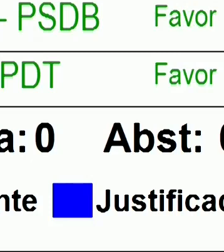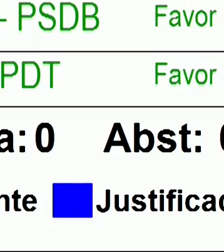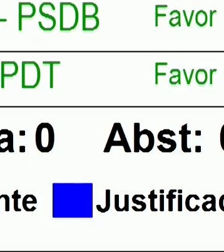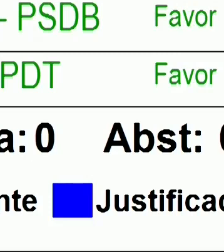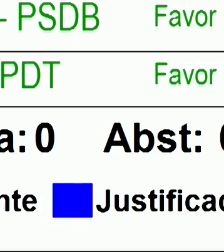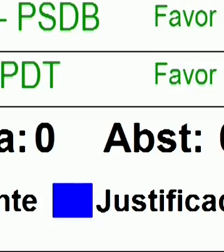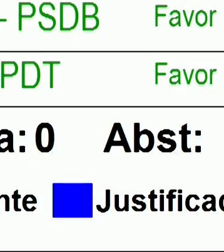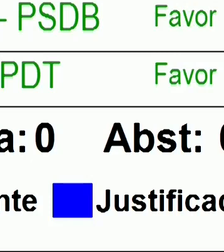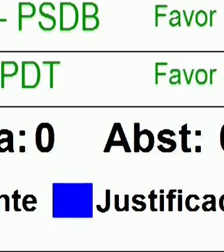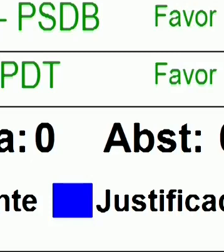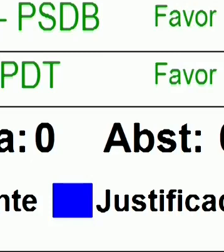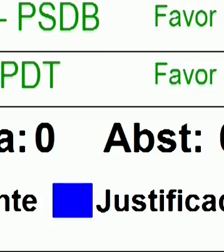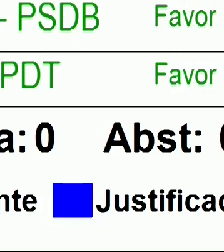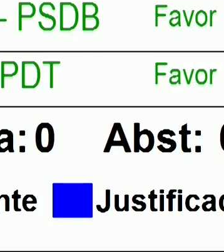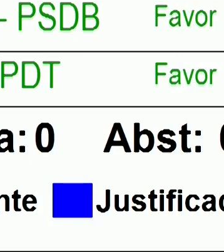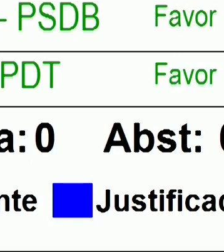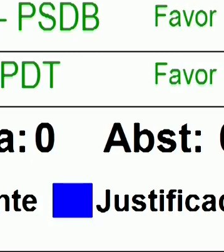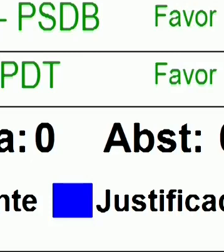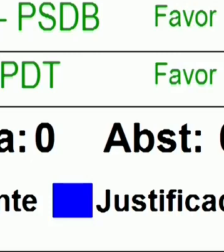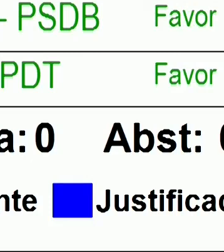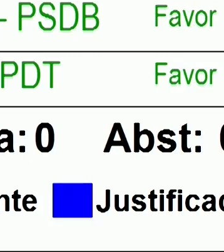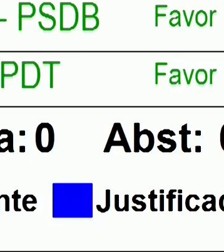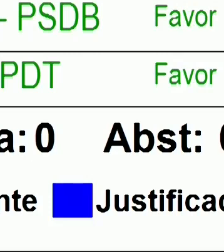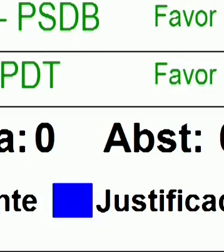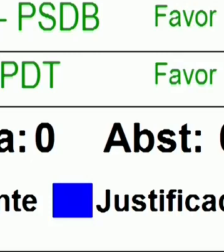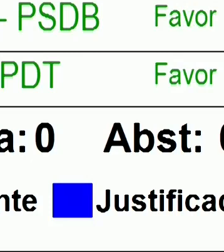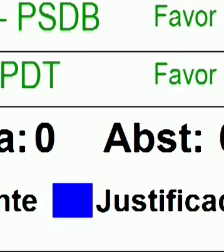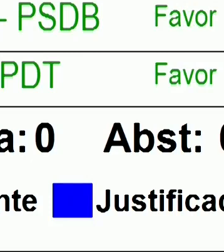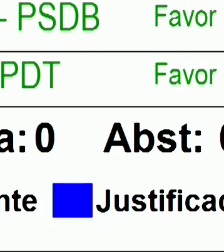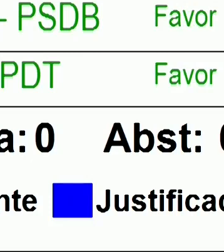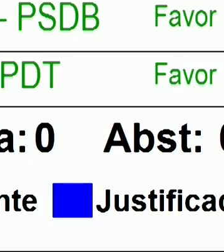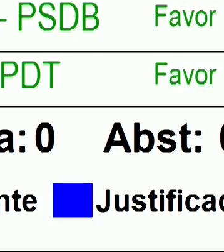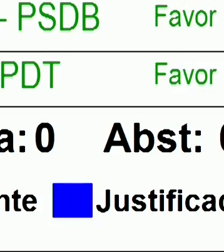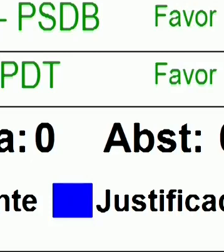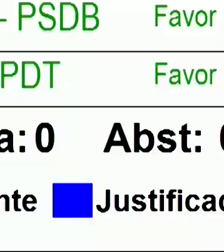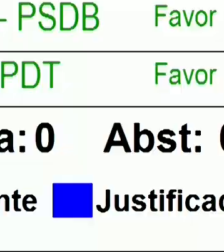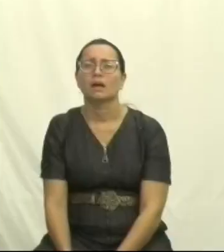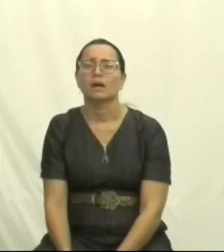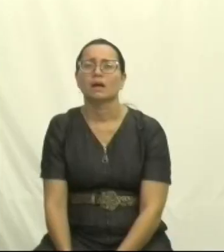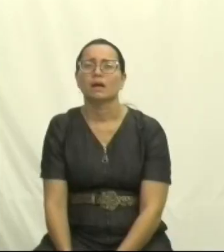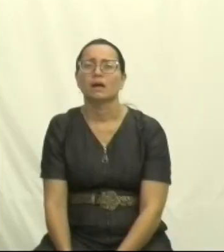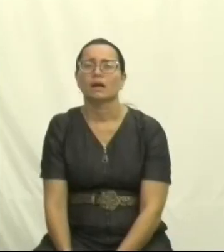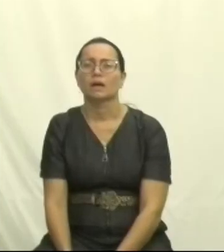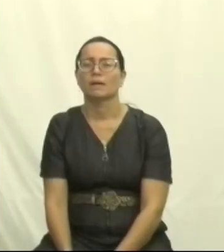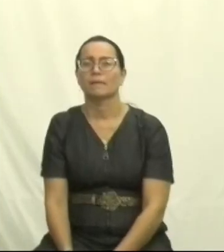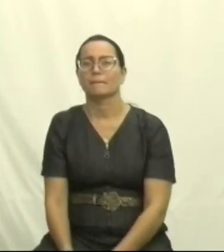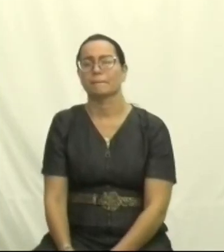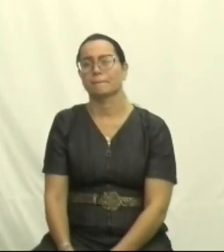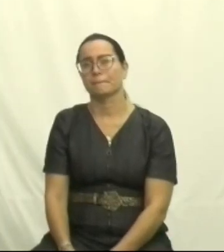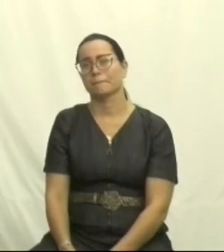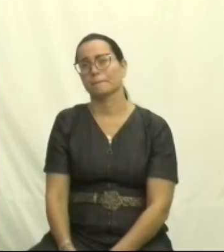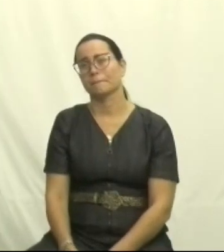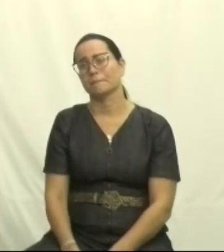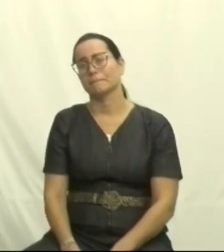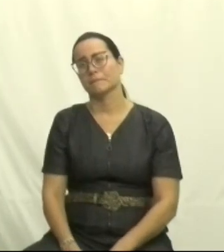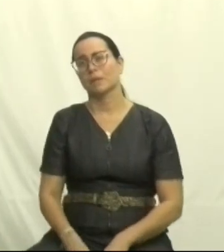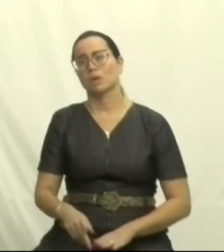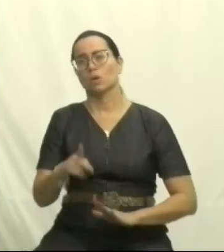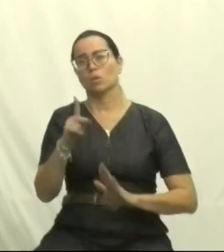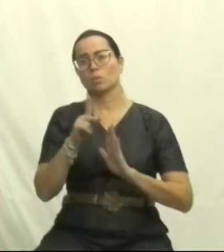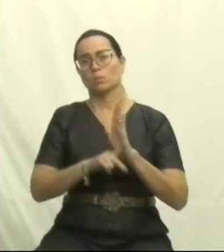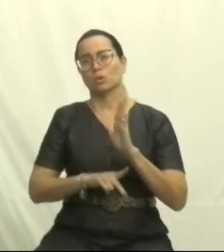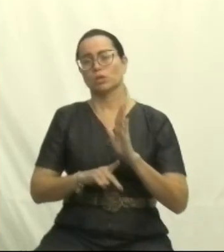A emenda foi aprovada por unanimidade. Agora vamos votar o projeto com a